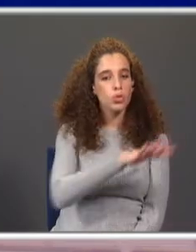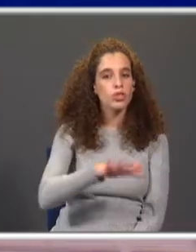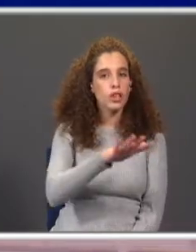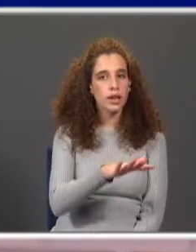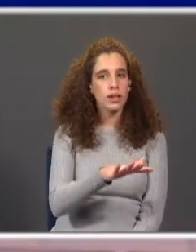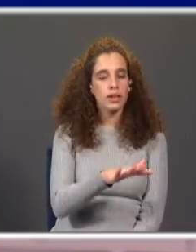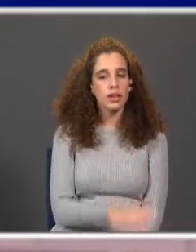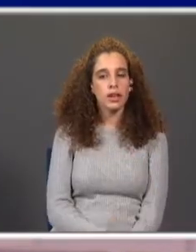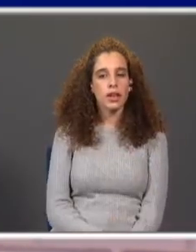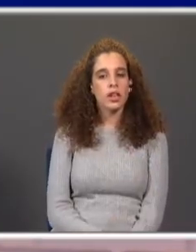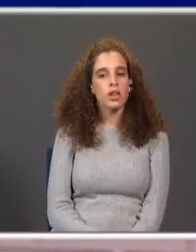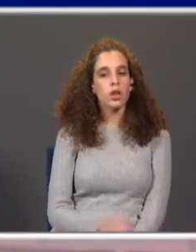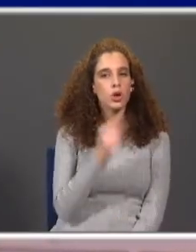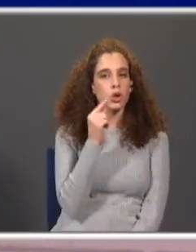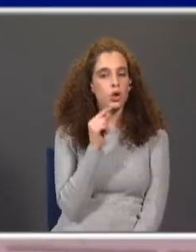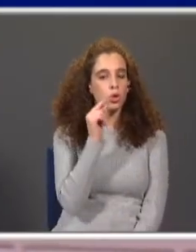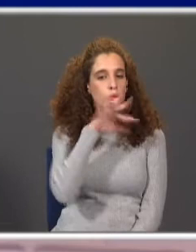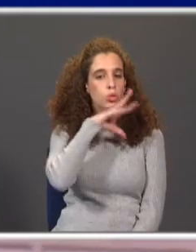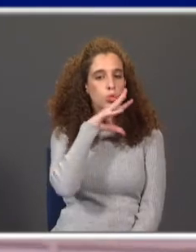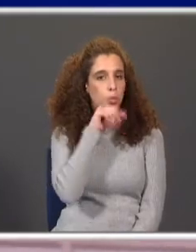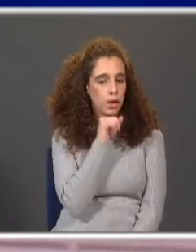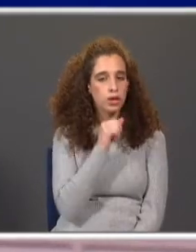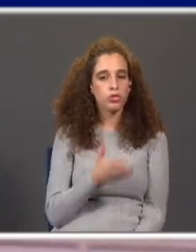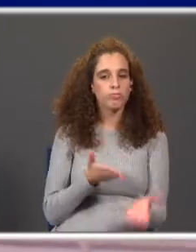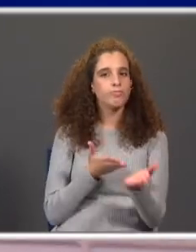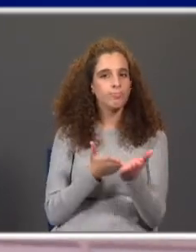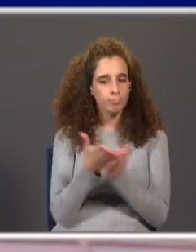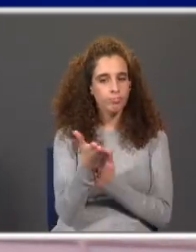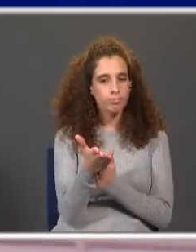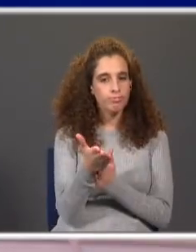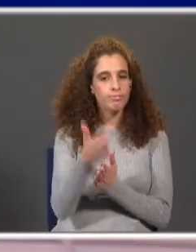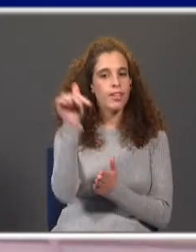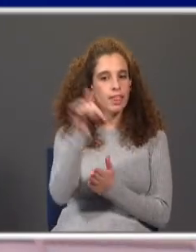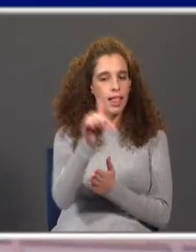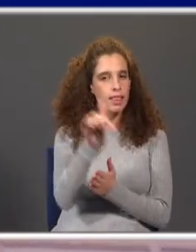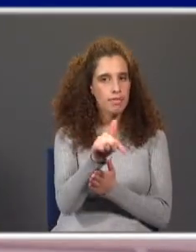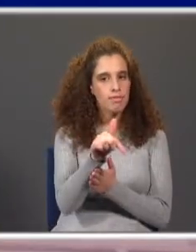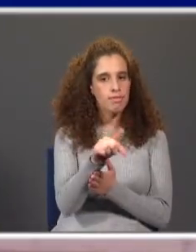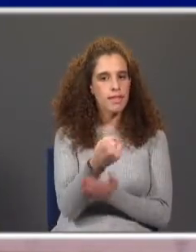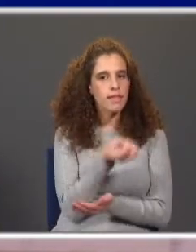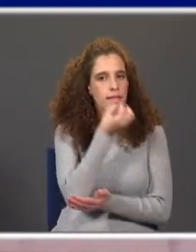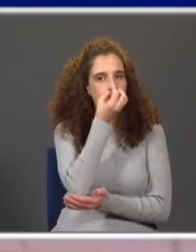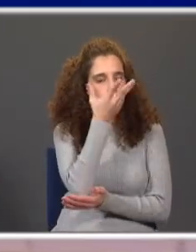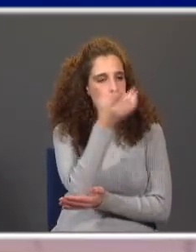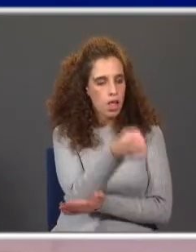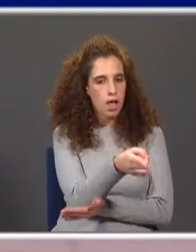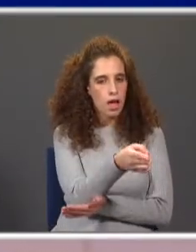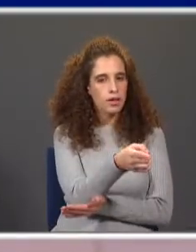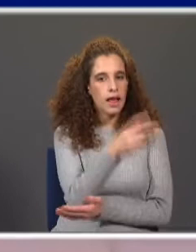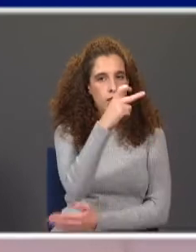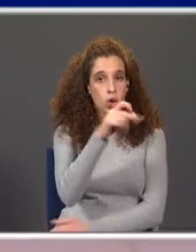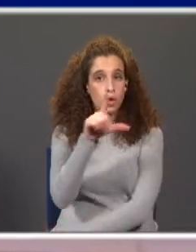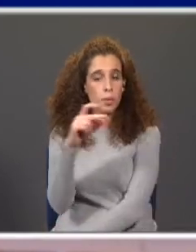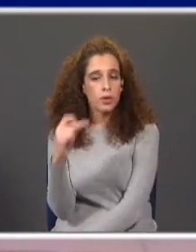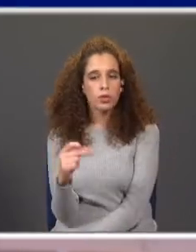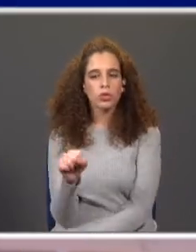narrador, do cronista, sobrevive. E nela, naquela acácia, António Lobo